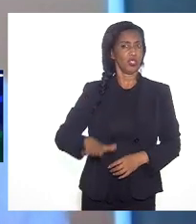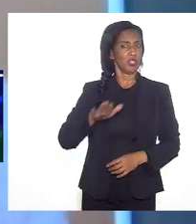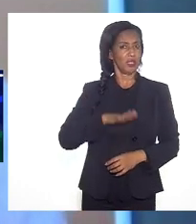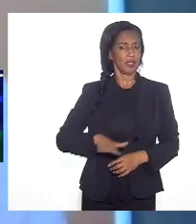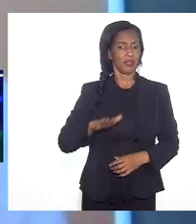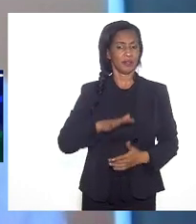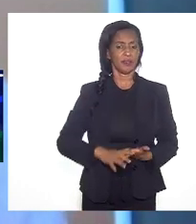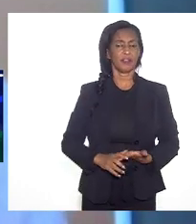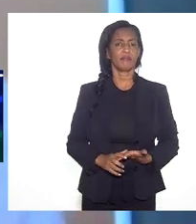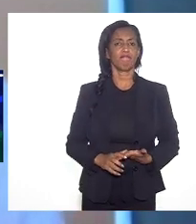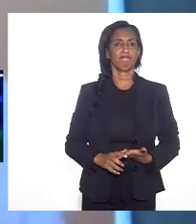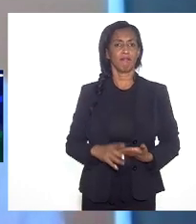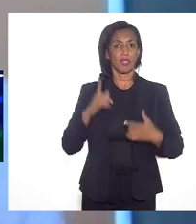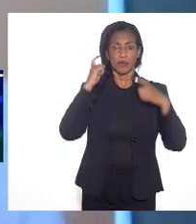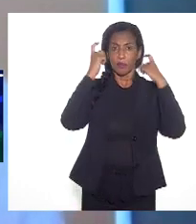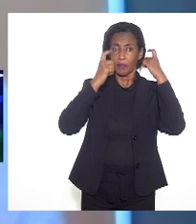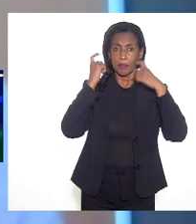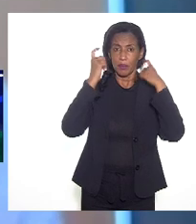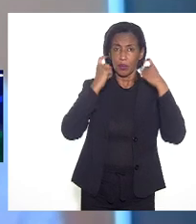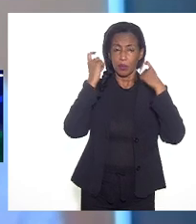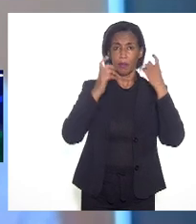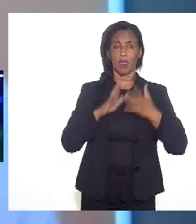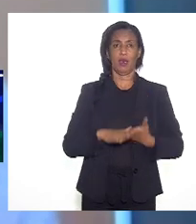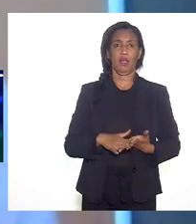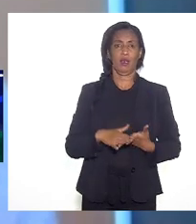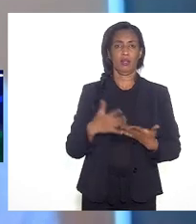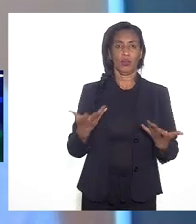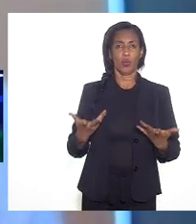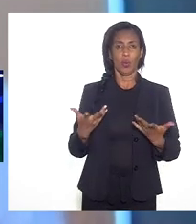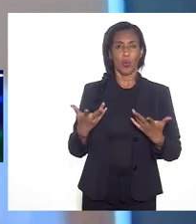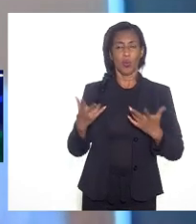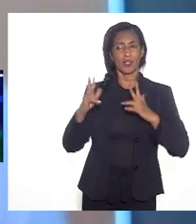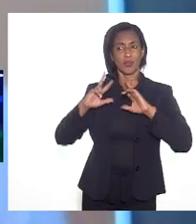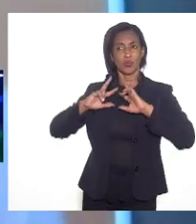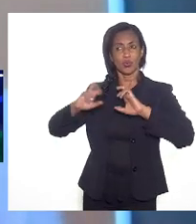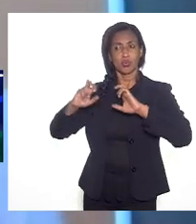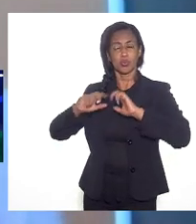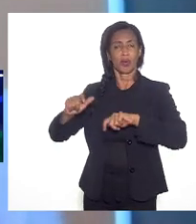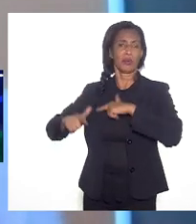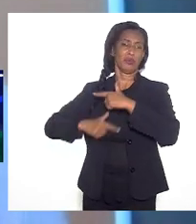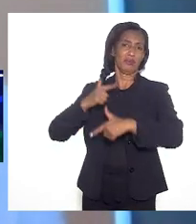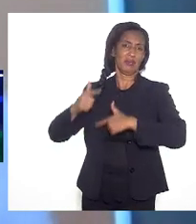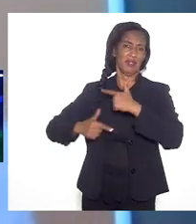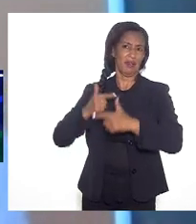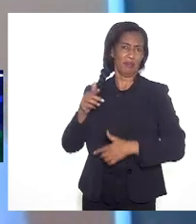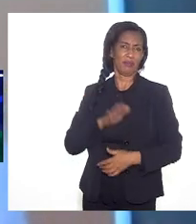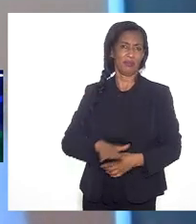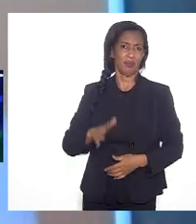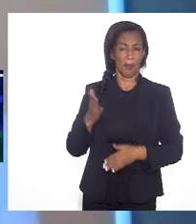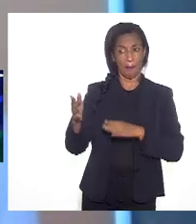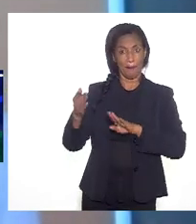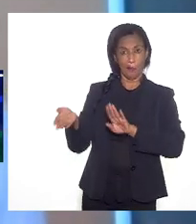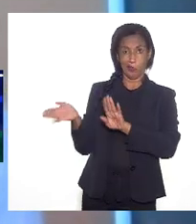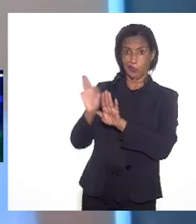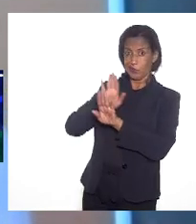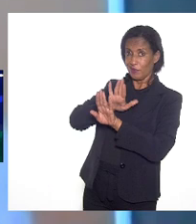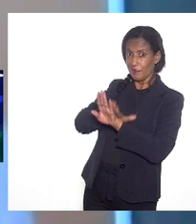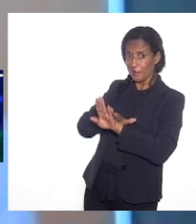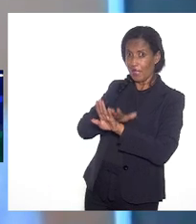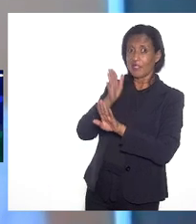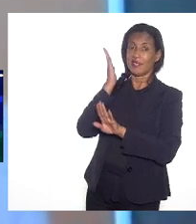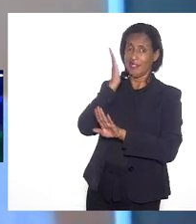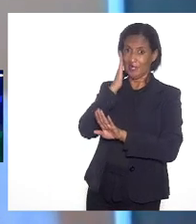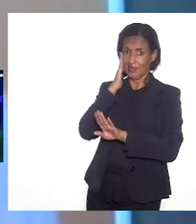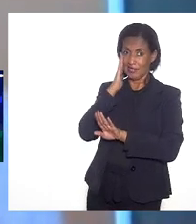gente fica preocupado com essa exploração do trabalho infantil, que por detrás, muitas das vezes, tem